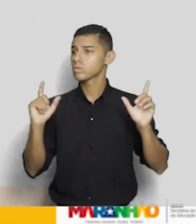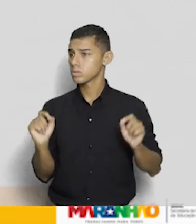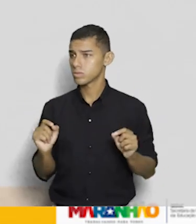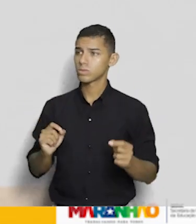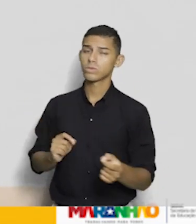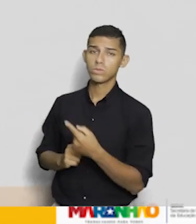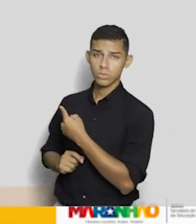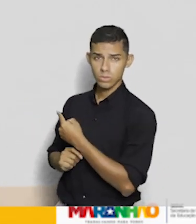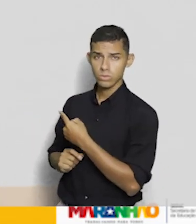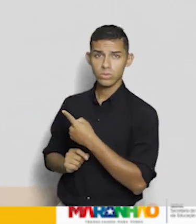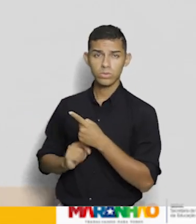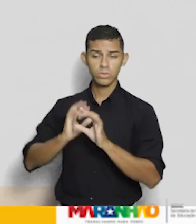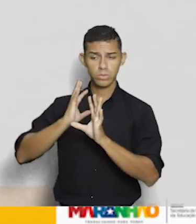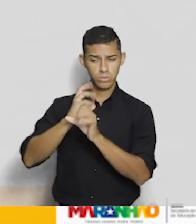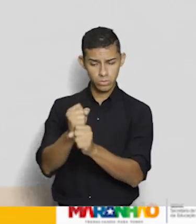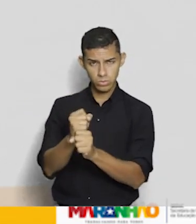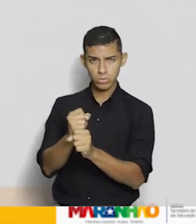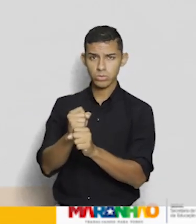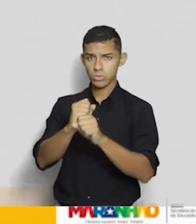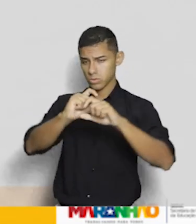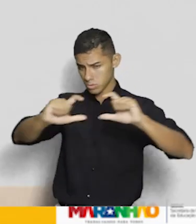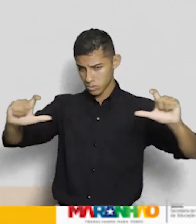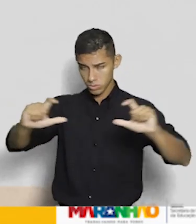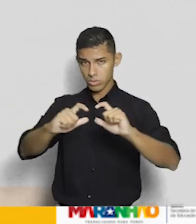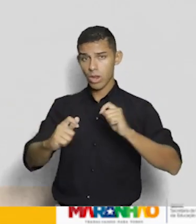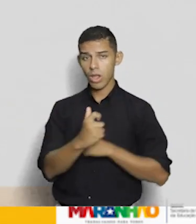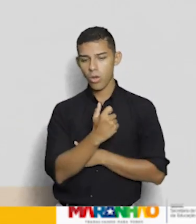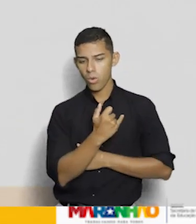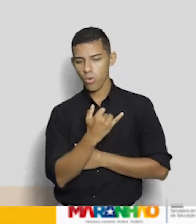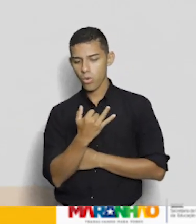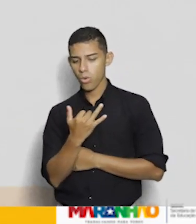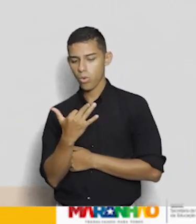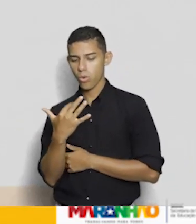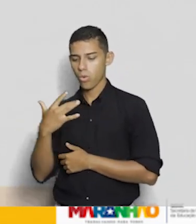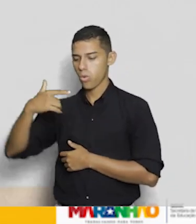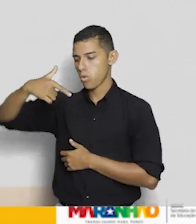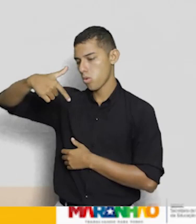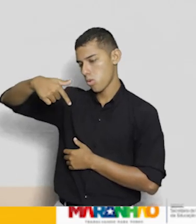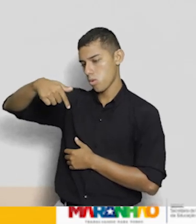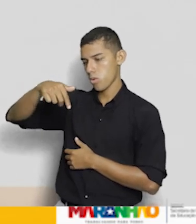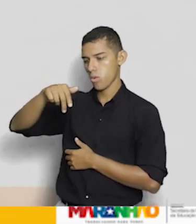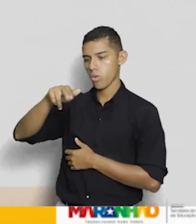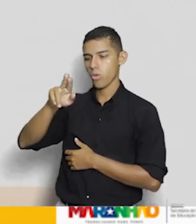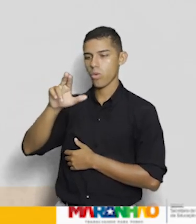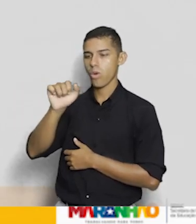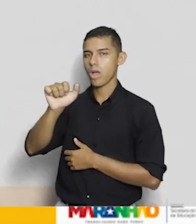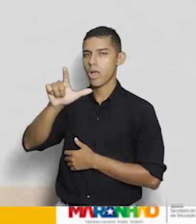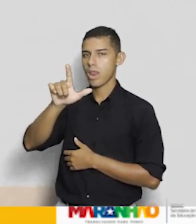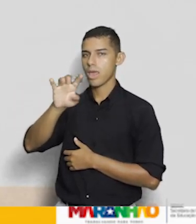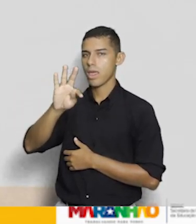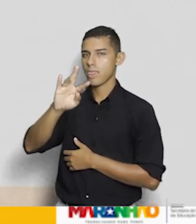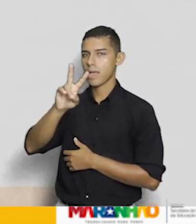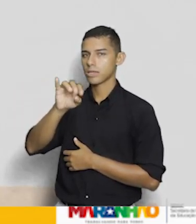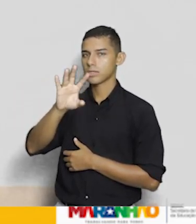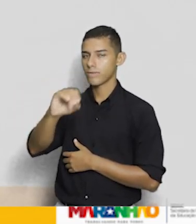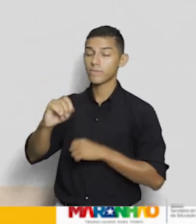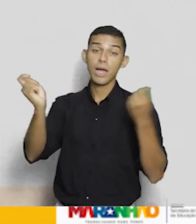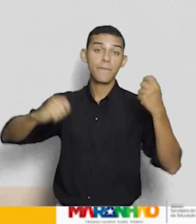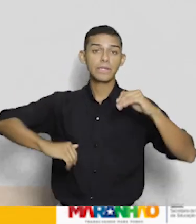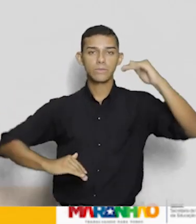equação do ponto de vista qualitativo mas nós precisamos fazer o